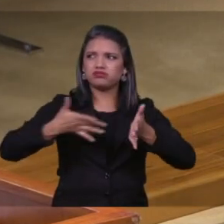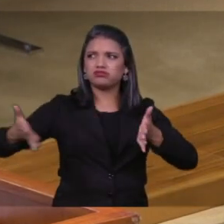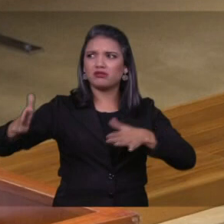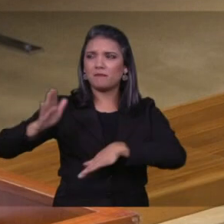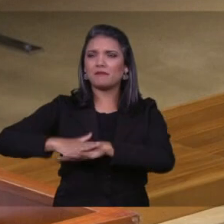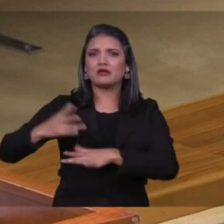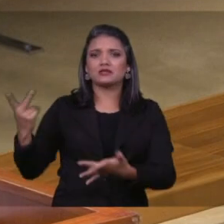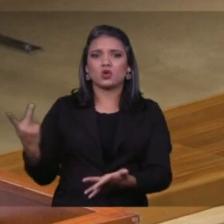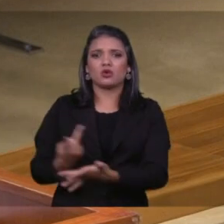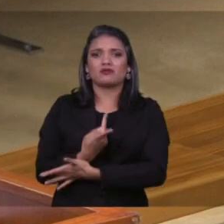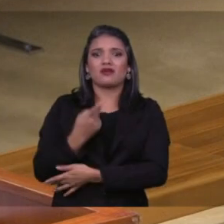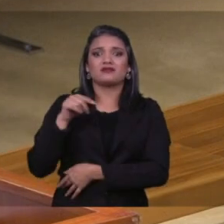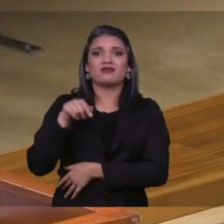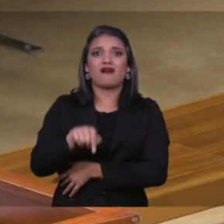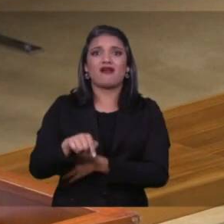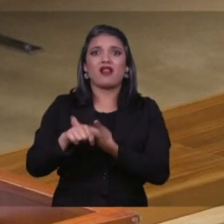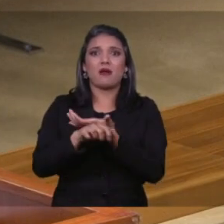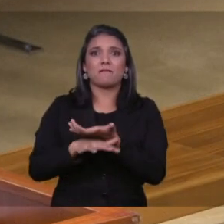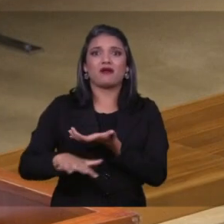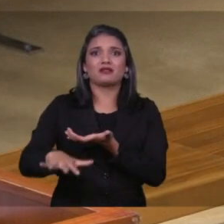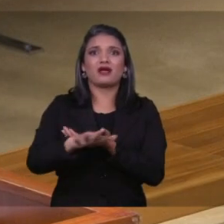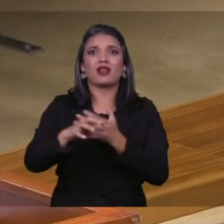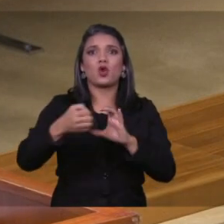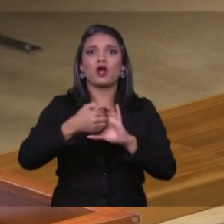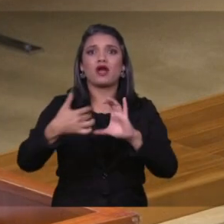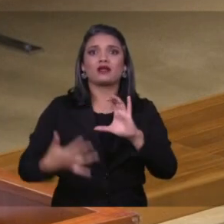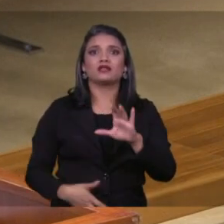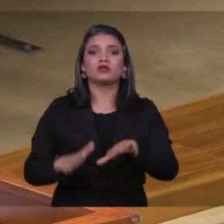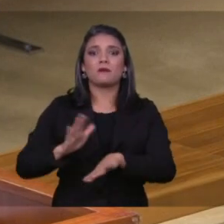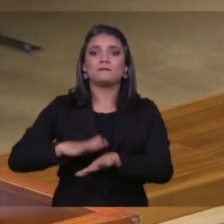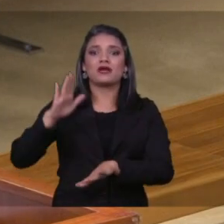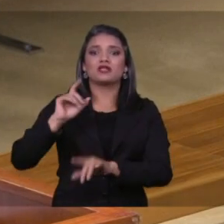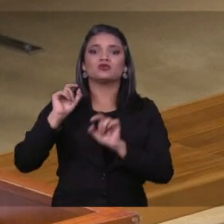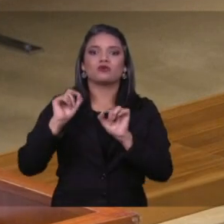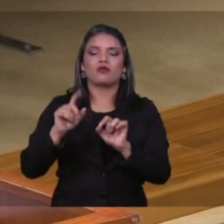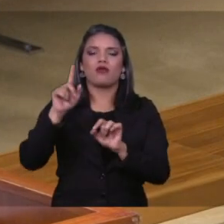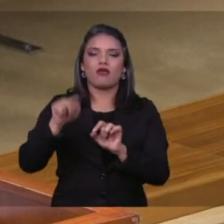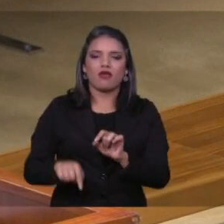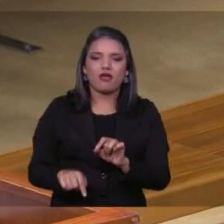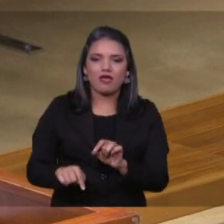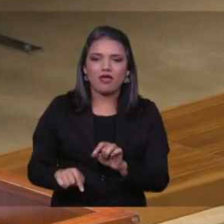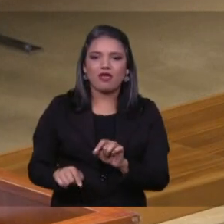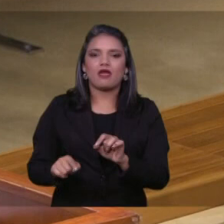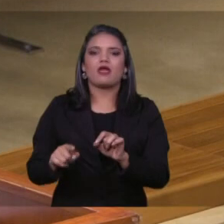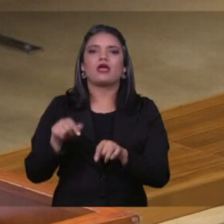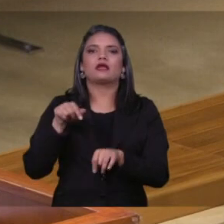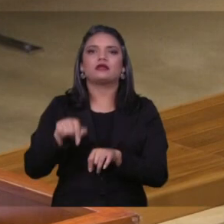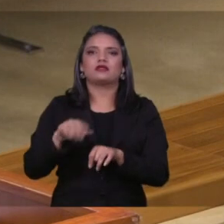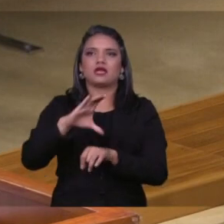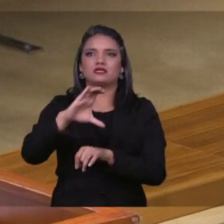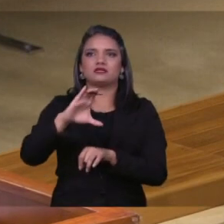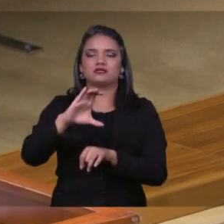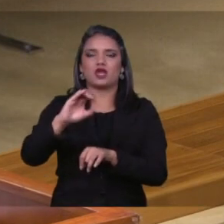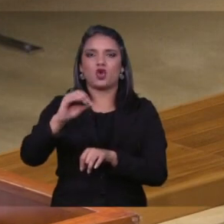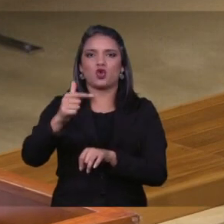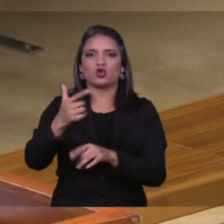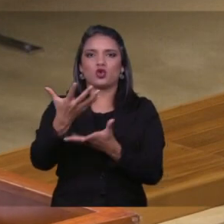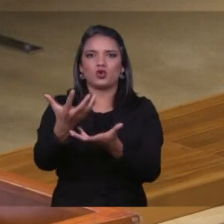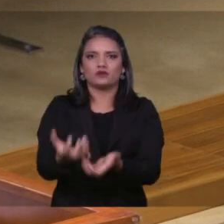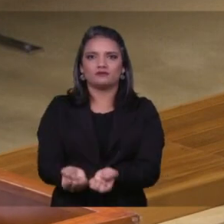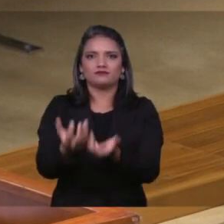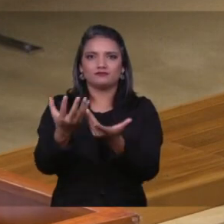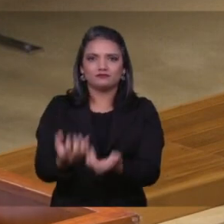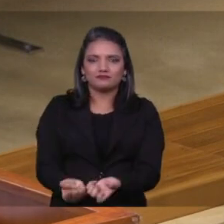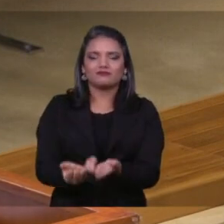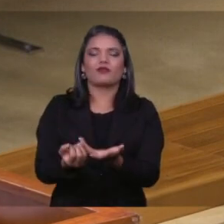a essencial característica que ela tem de sumidouro de carbono, de região que sequestra carbonos. Isso é